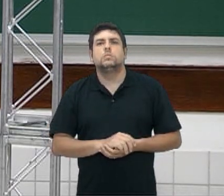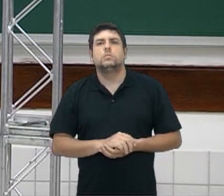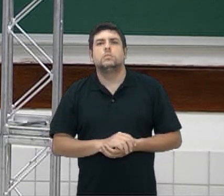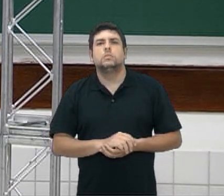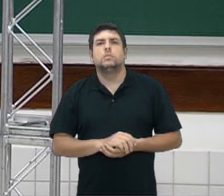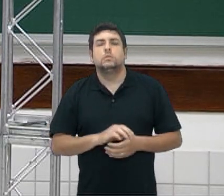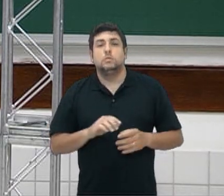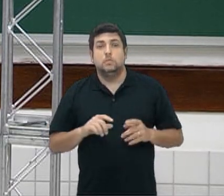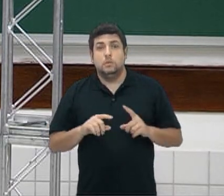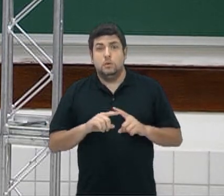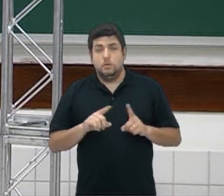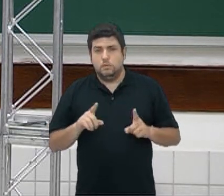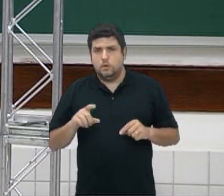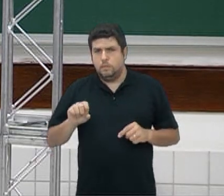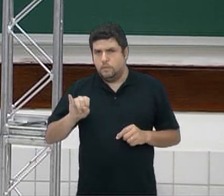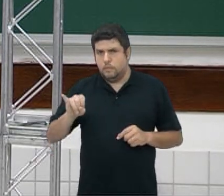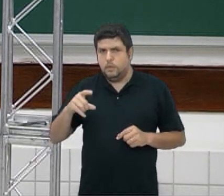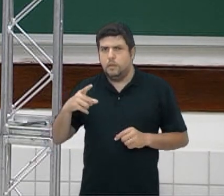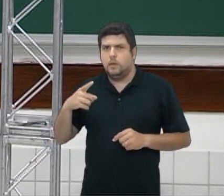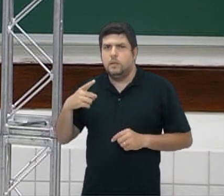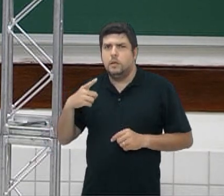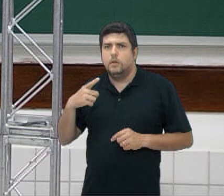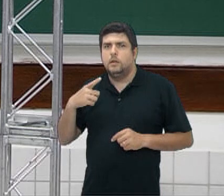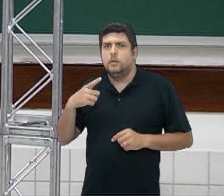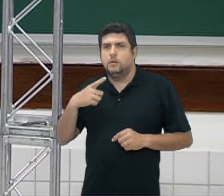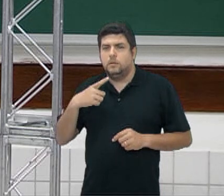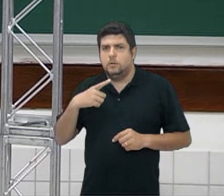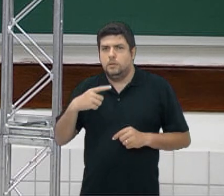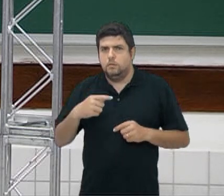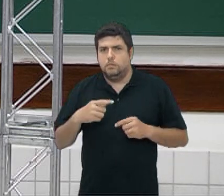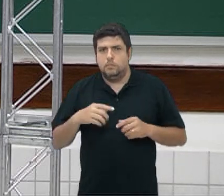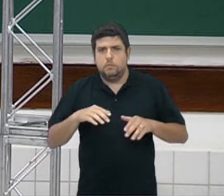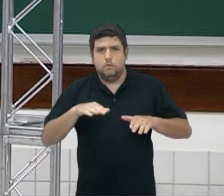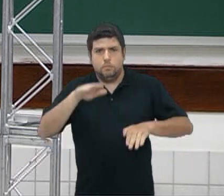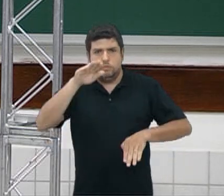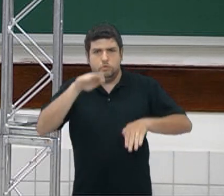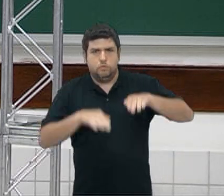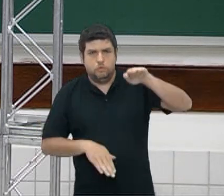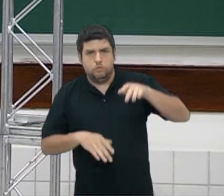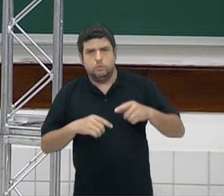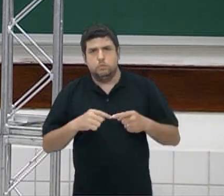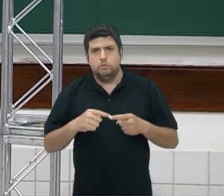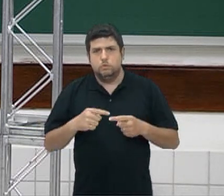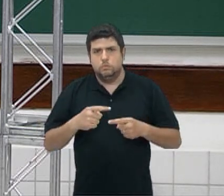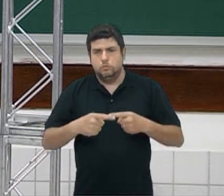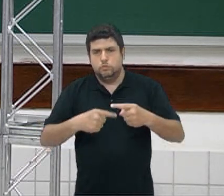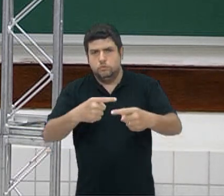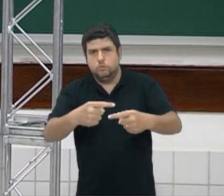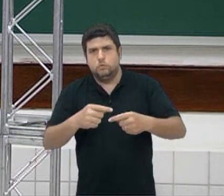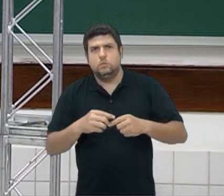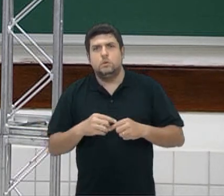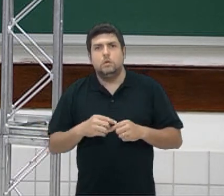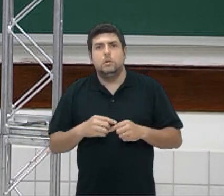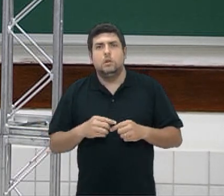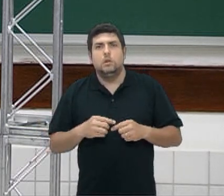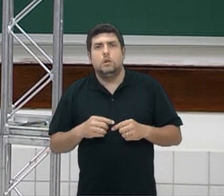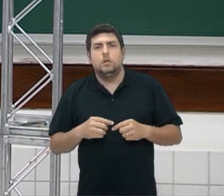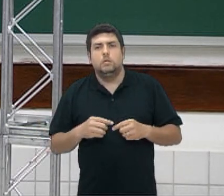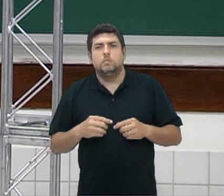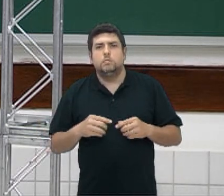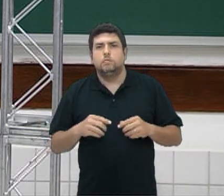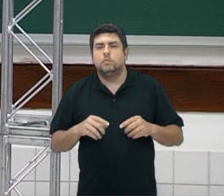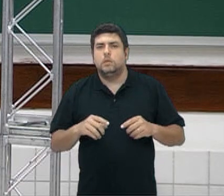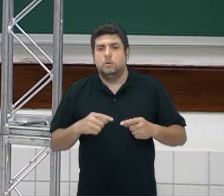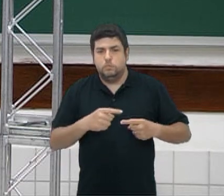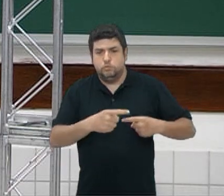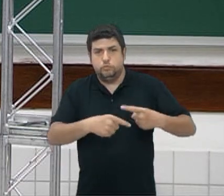quando eu tenho uma variação dessa quantidade de movimento, como é óbvio, não está contra essa condição de